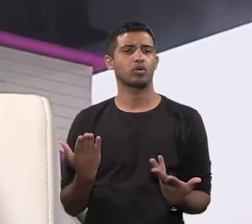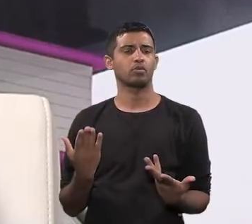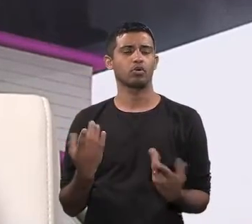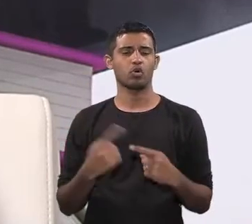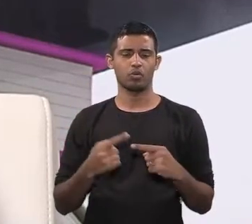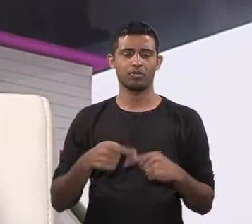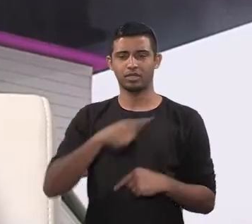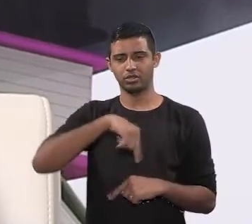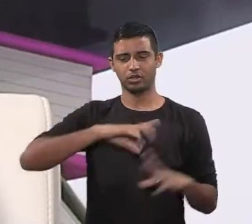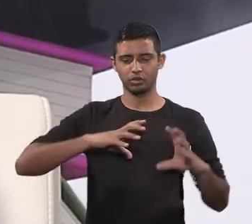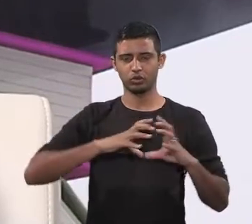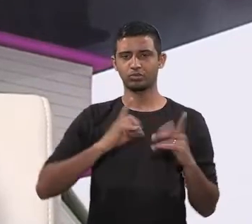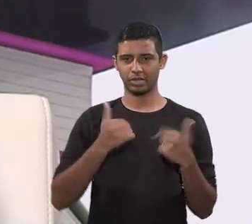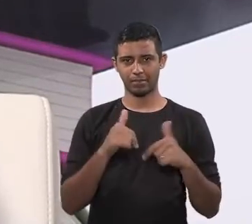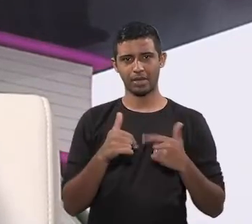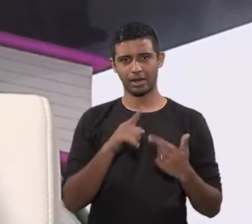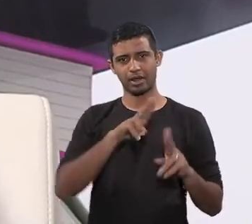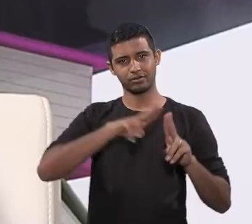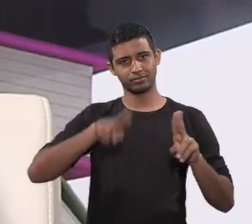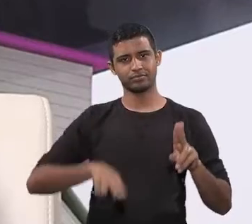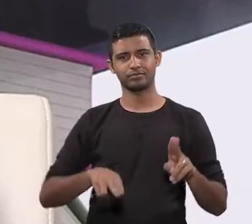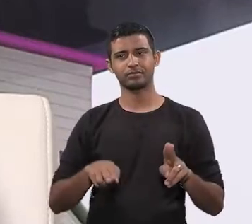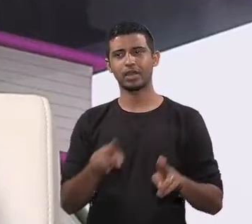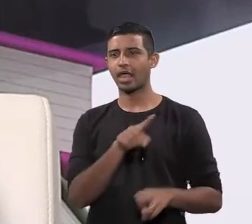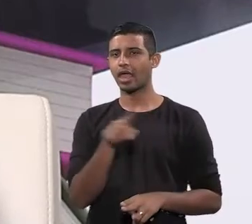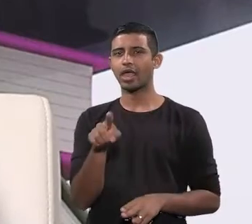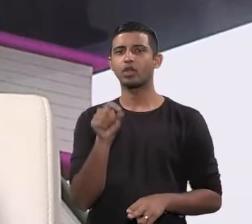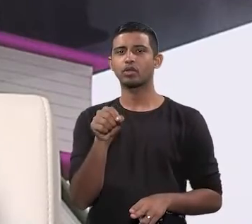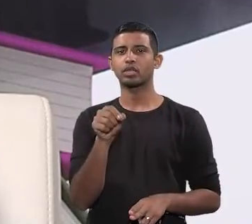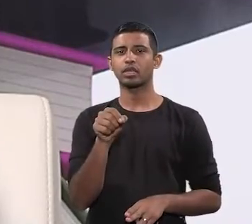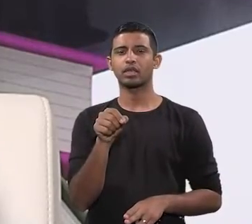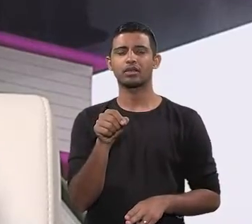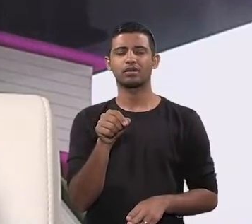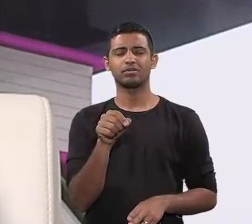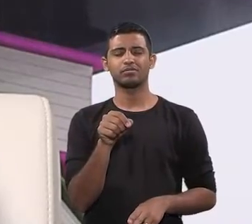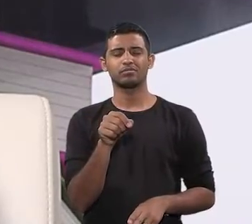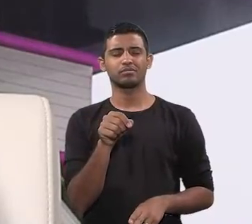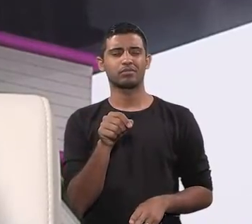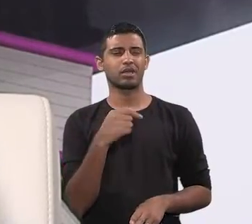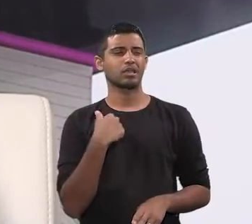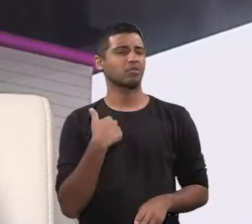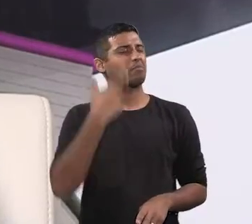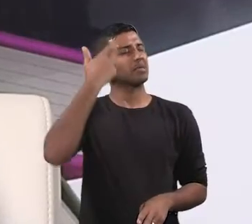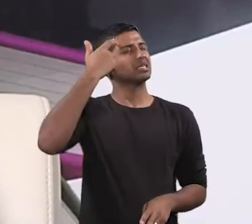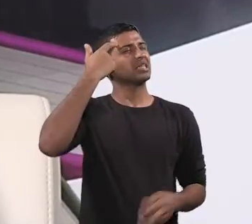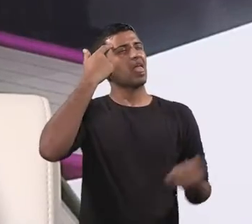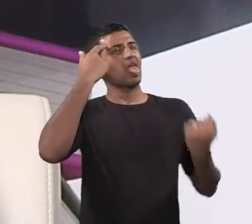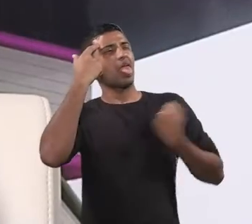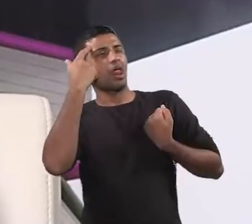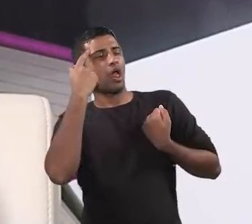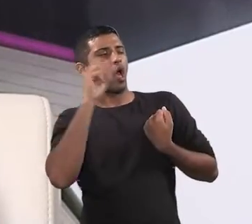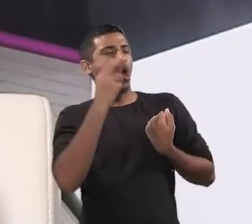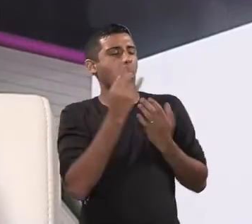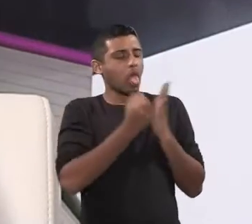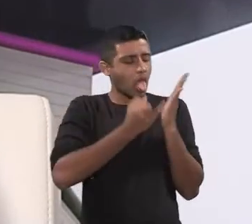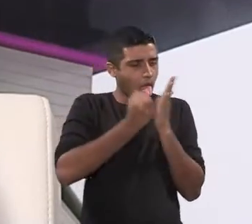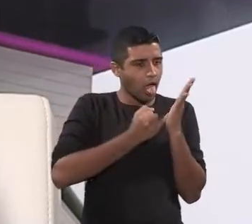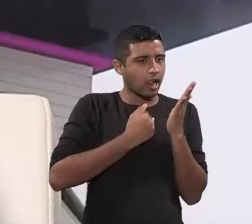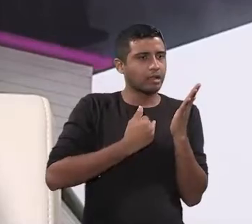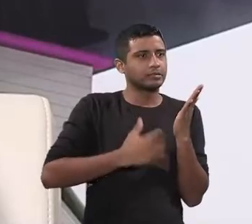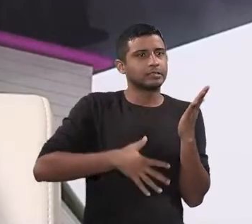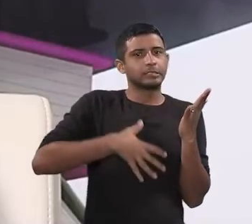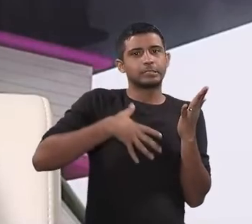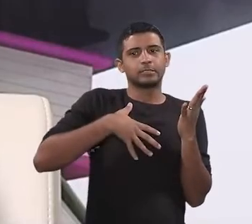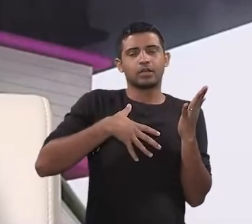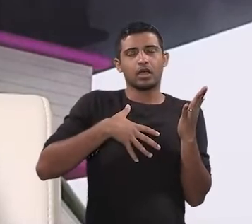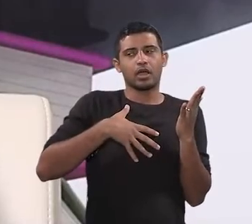público que a gente trabalha, é justamente ele substituir esse prazer. O que ele acha que é prazeroso nas drogas, por